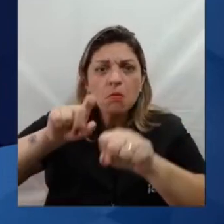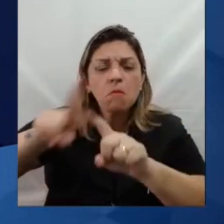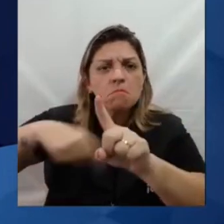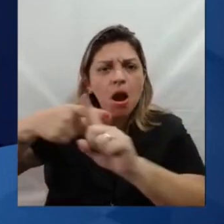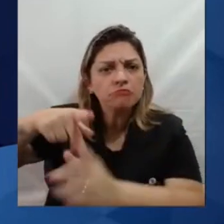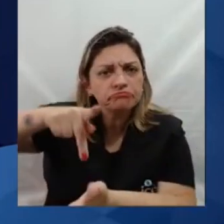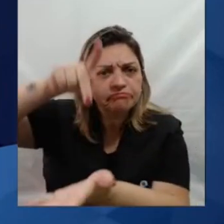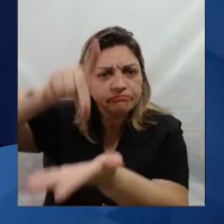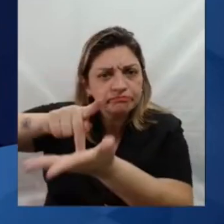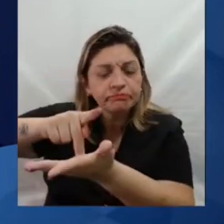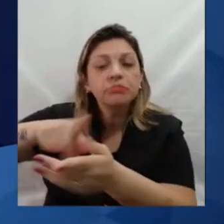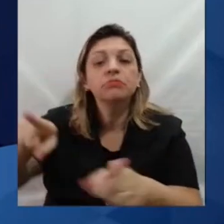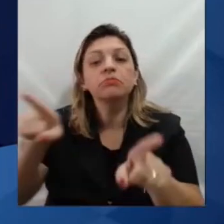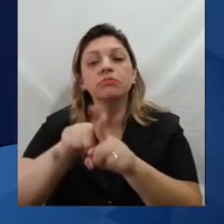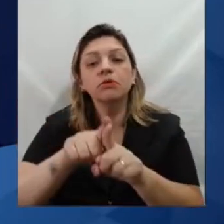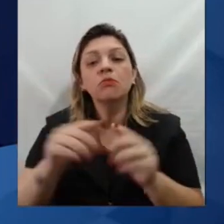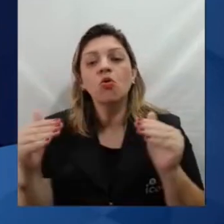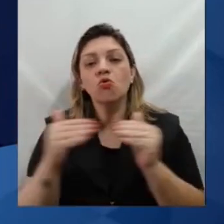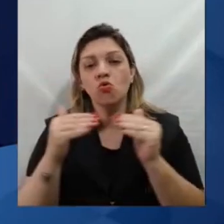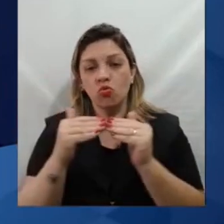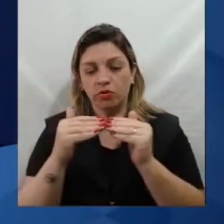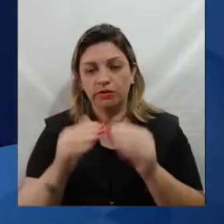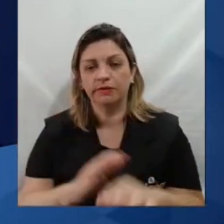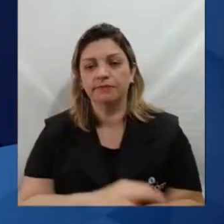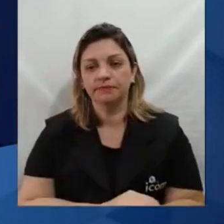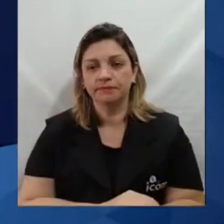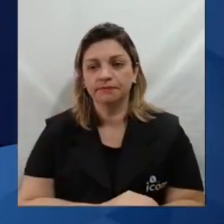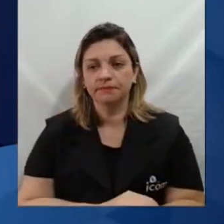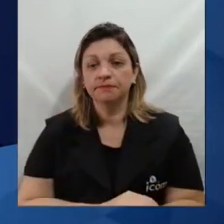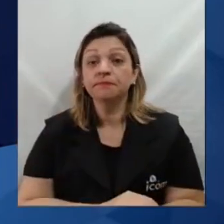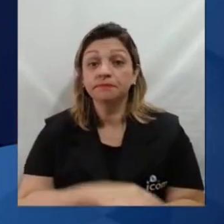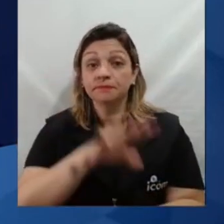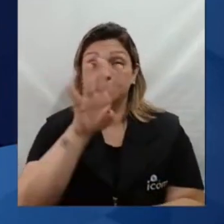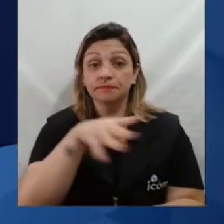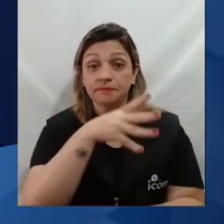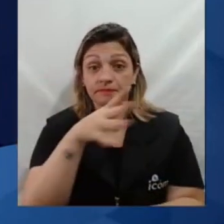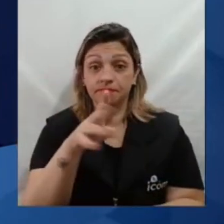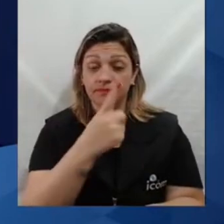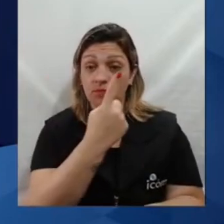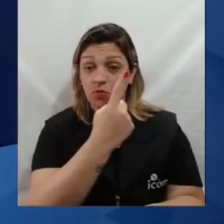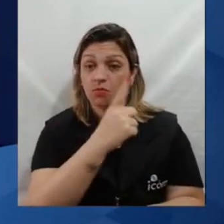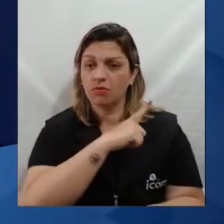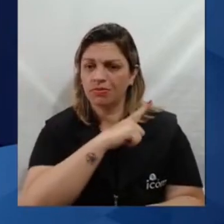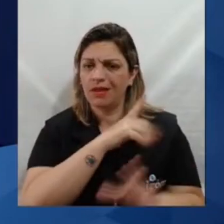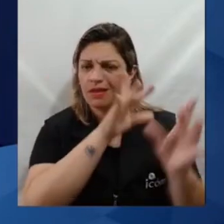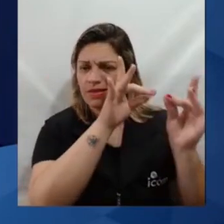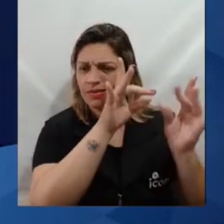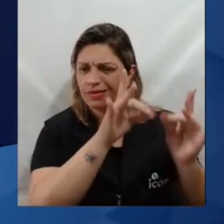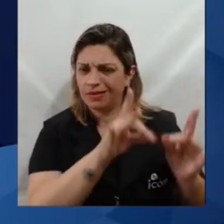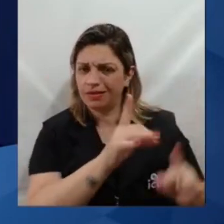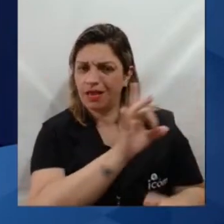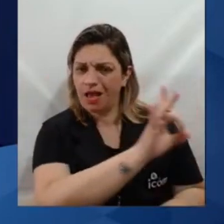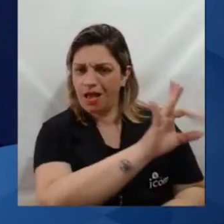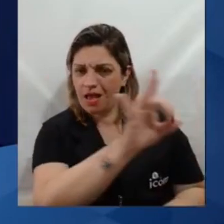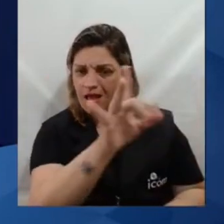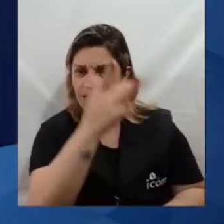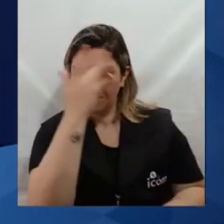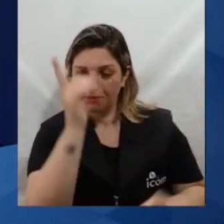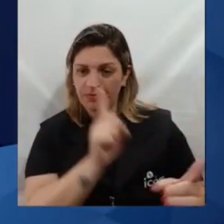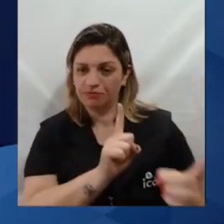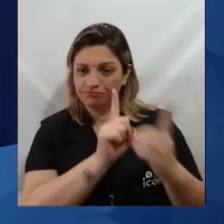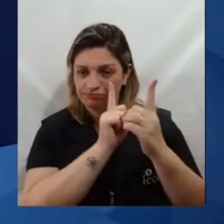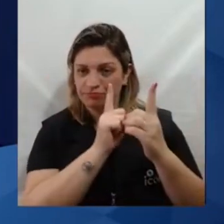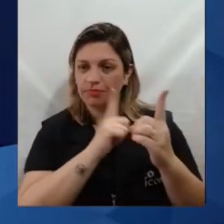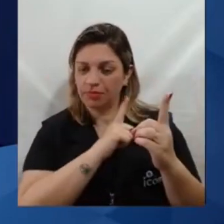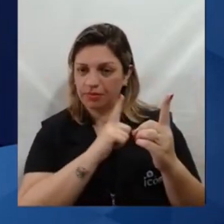também a concordância. Então, na tabela 1, nós temos análise descritiva desses pacientes, desses